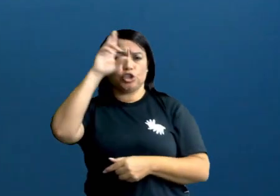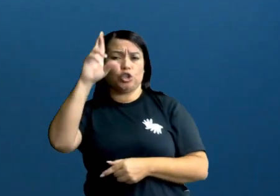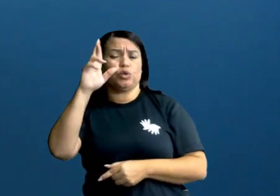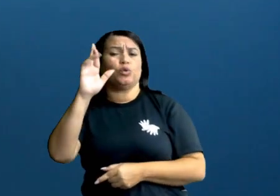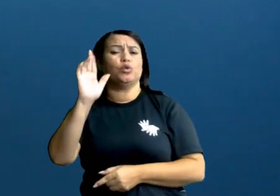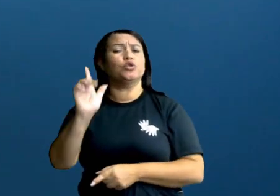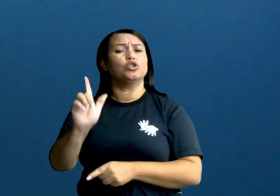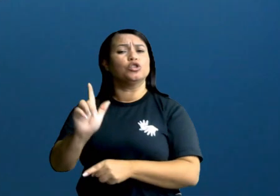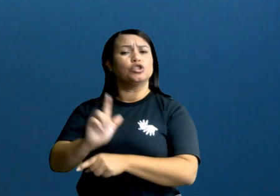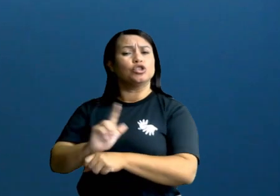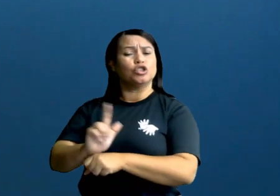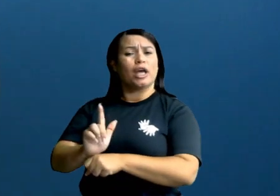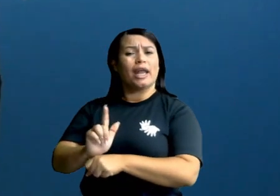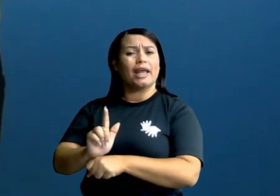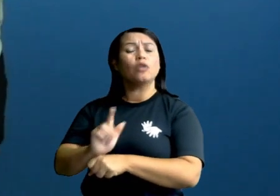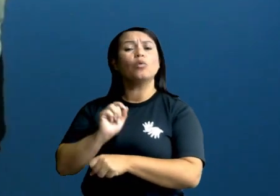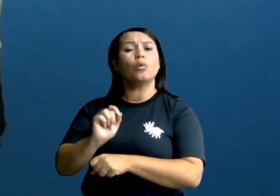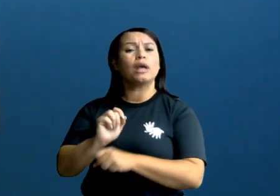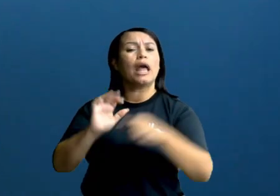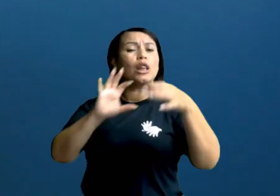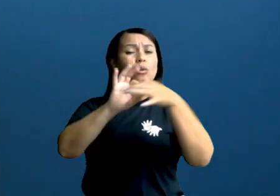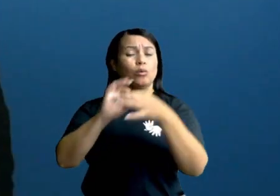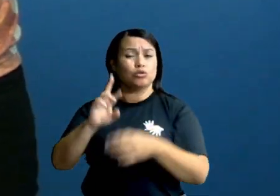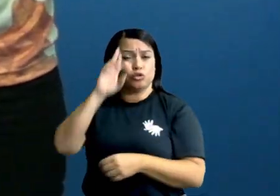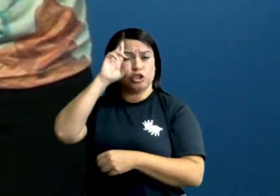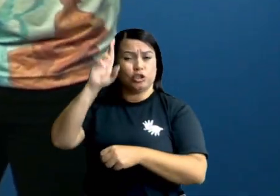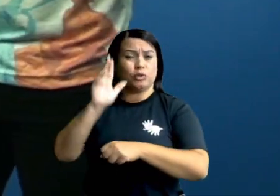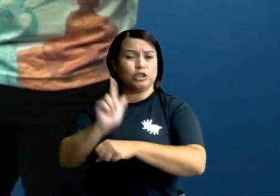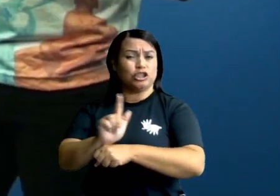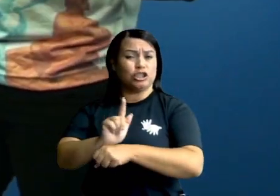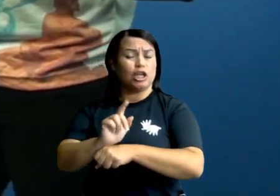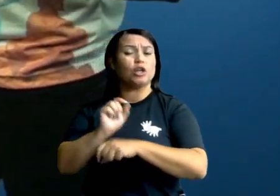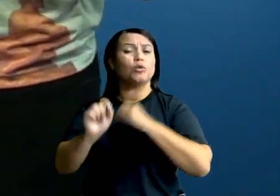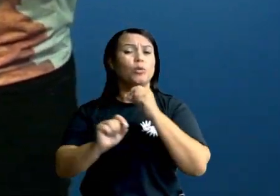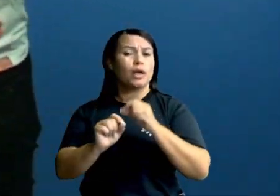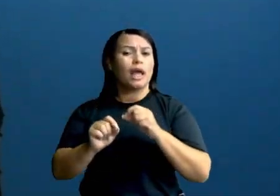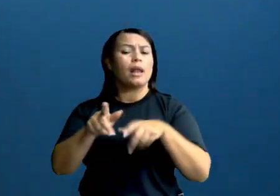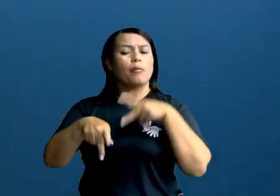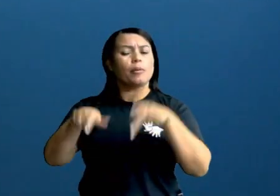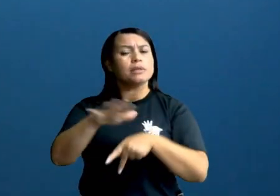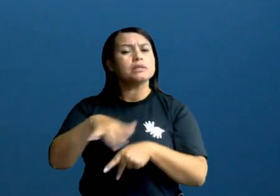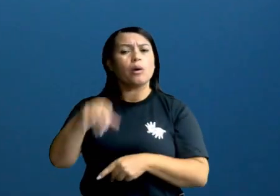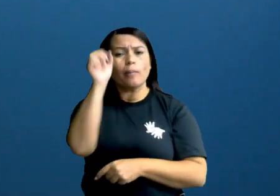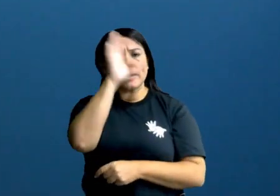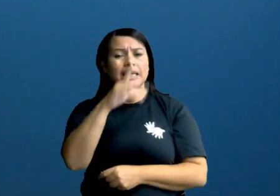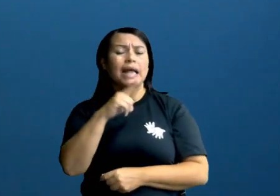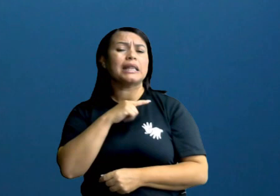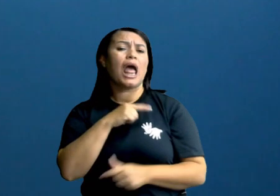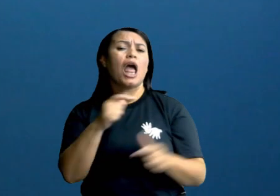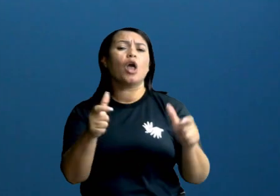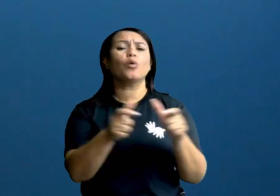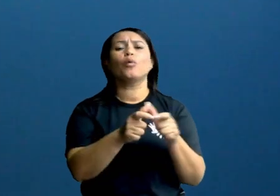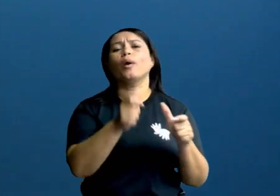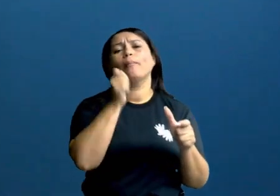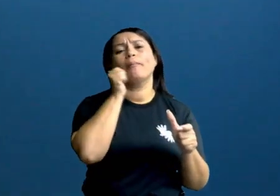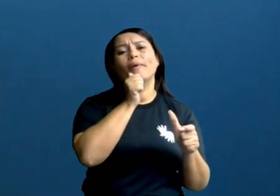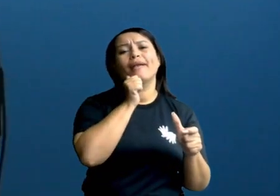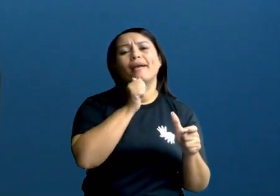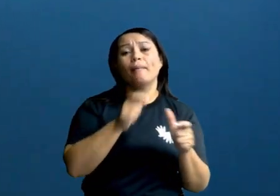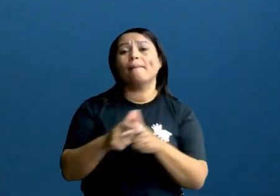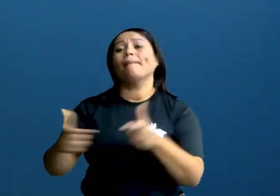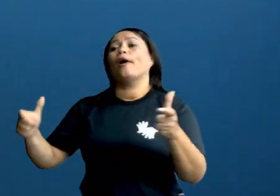exemplo. Num contexto aí dos diretores e gerentes, né, na população brasileira, você tem um número menor de mulheres do que